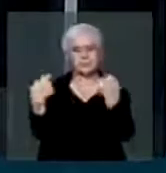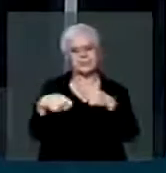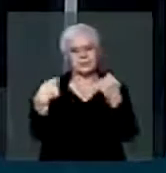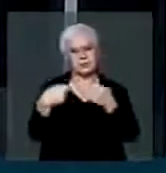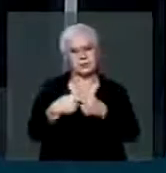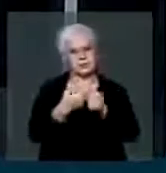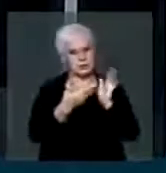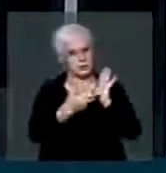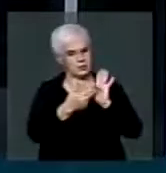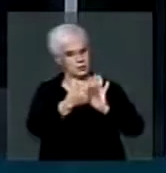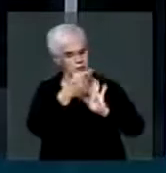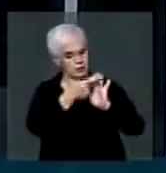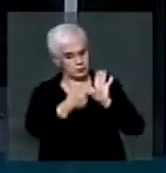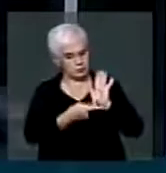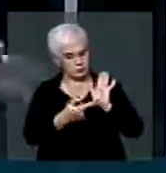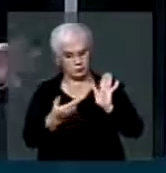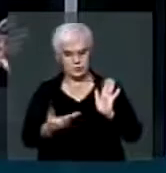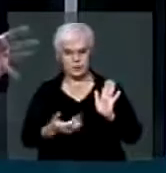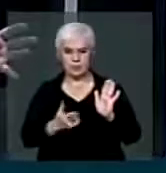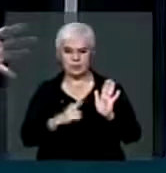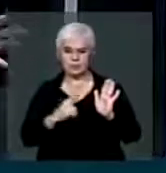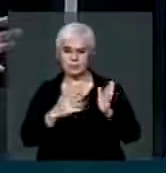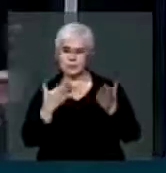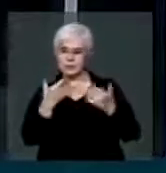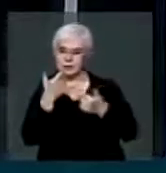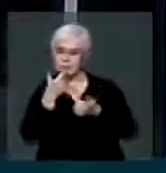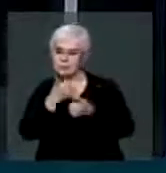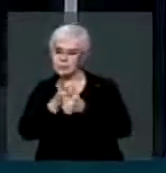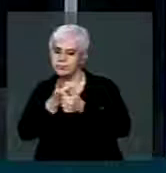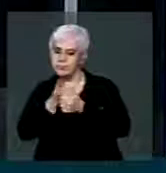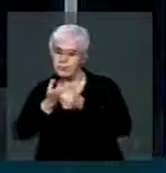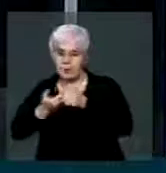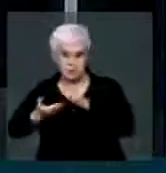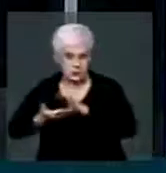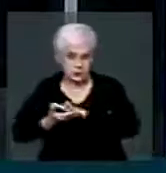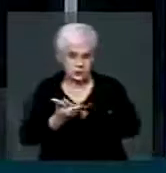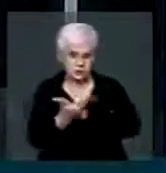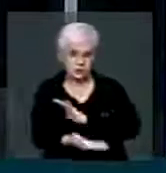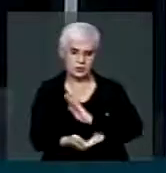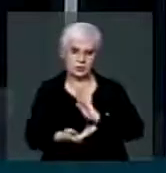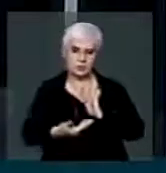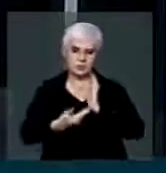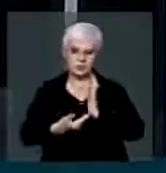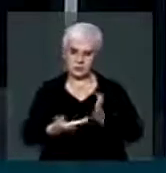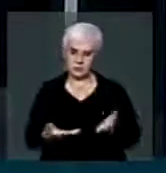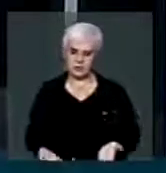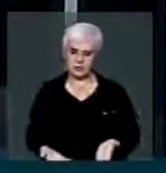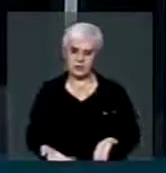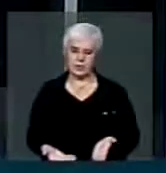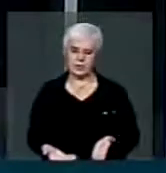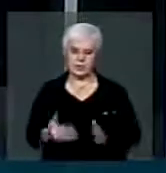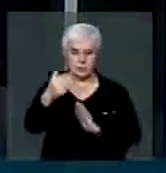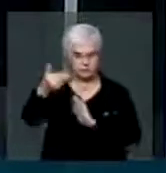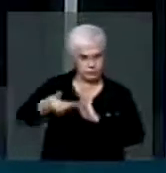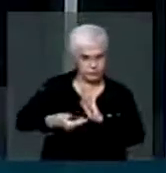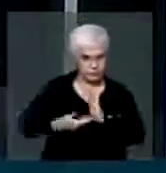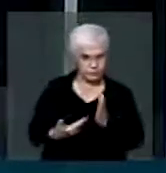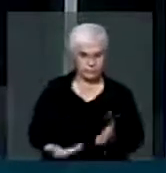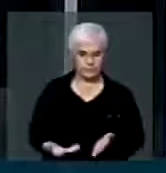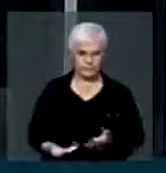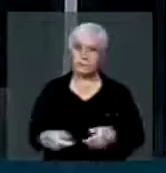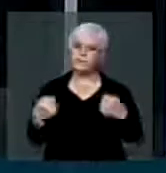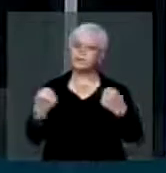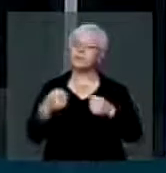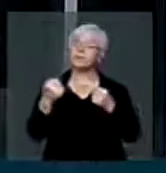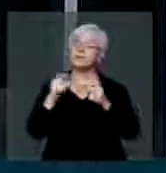este projeto, que encontra-se em vias de ser encaminhado para esta casa, pretende, senhor presidente,